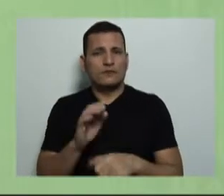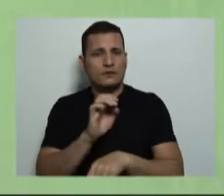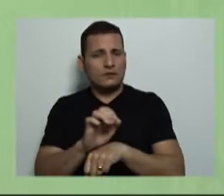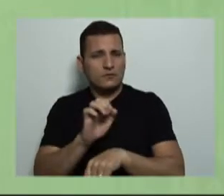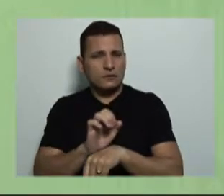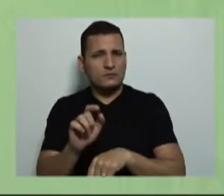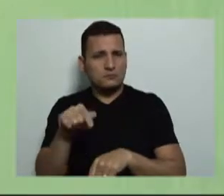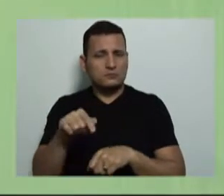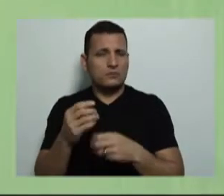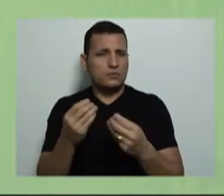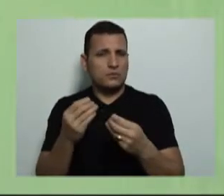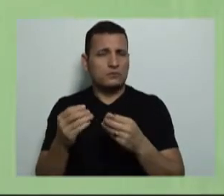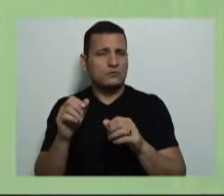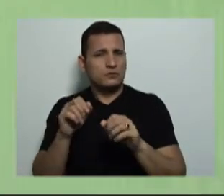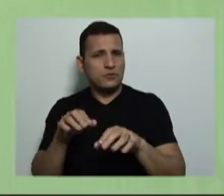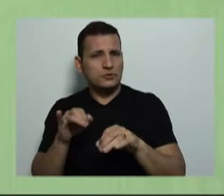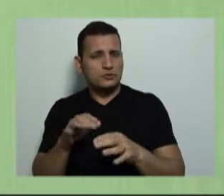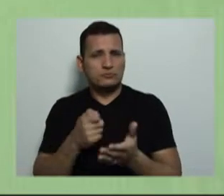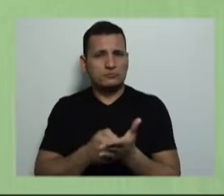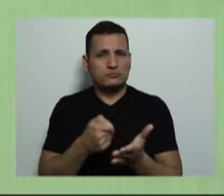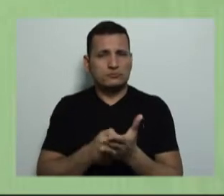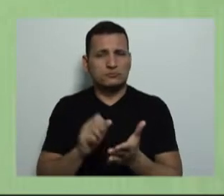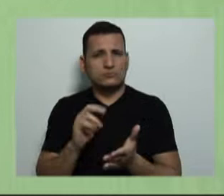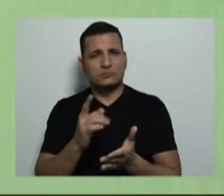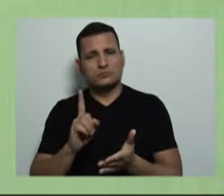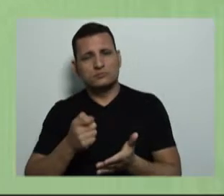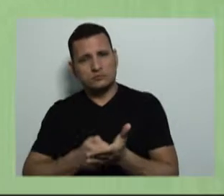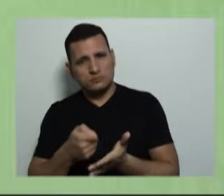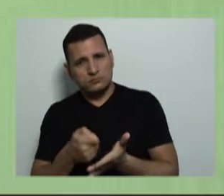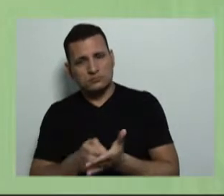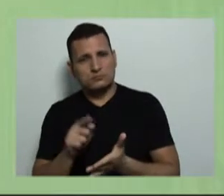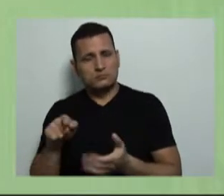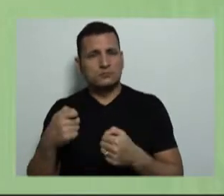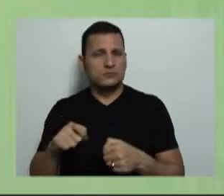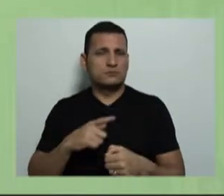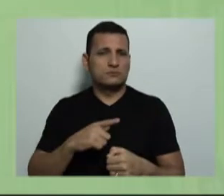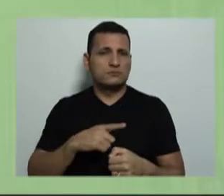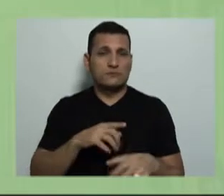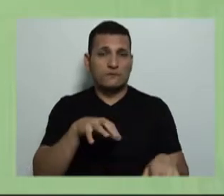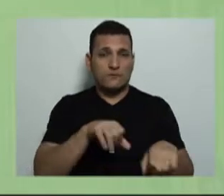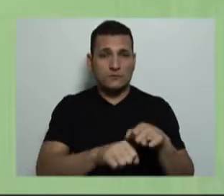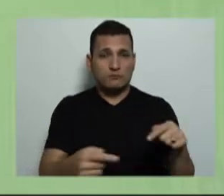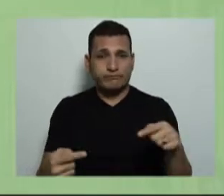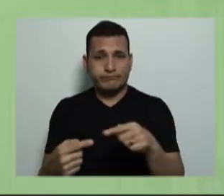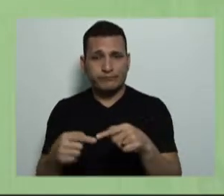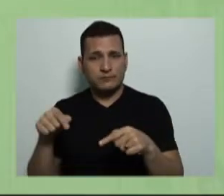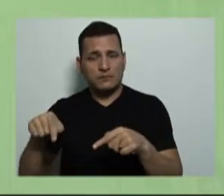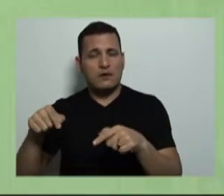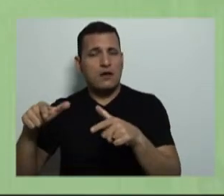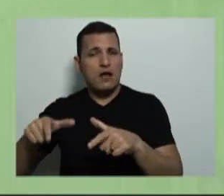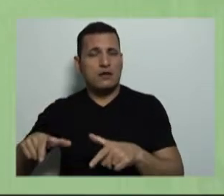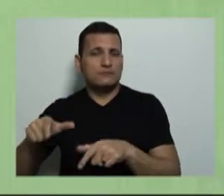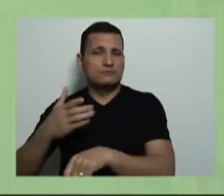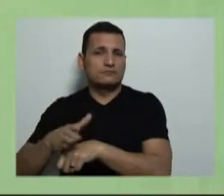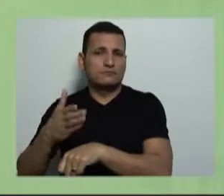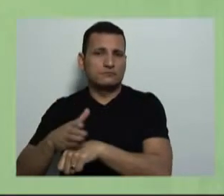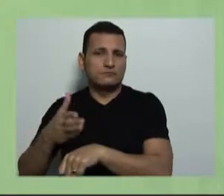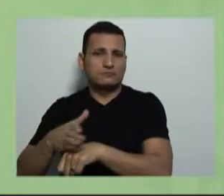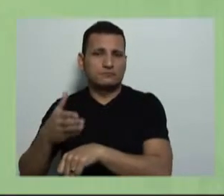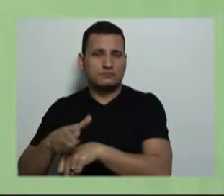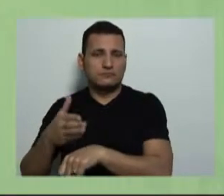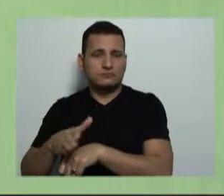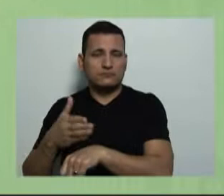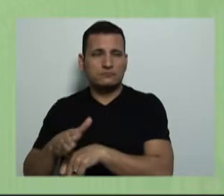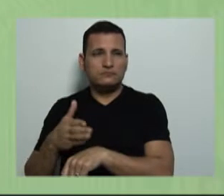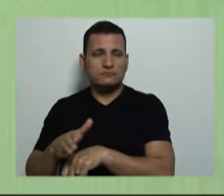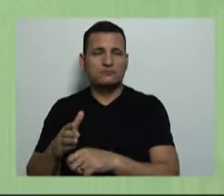supervisionado, obrigatório ou não obrigatório, deverá ter relação com o eixo formativo do curso ao qual o educando